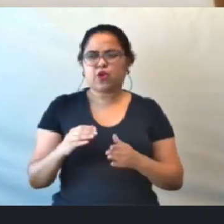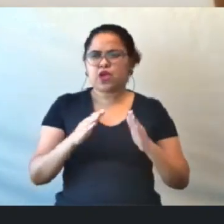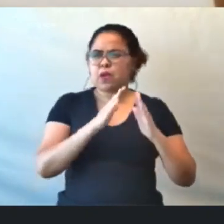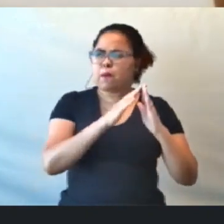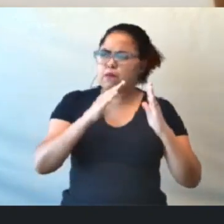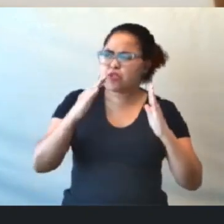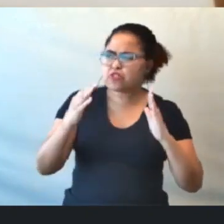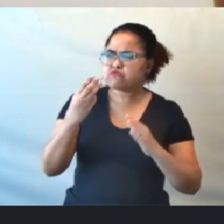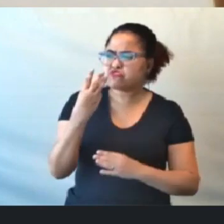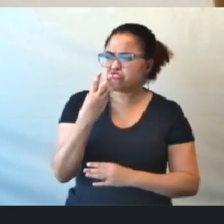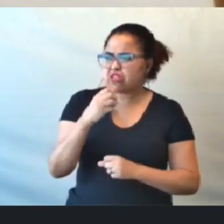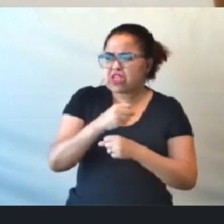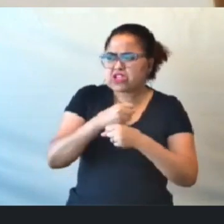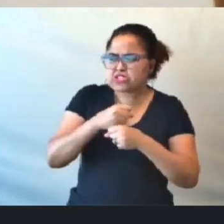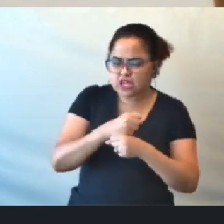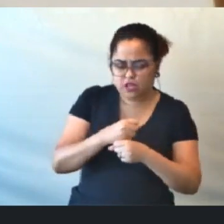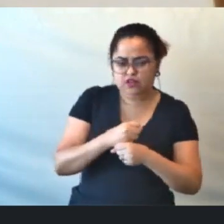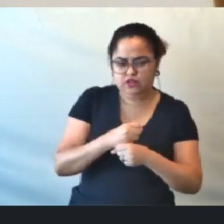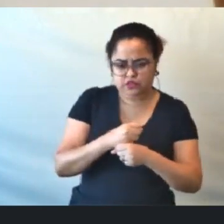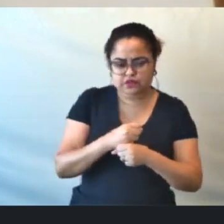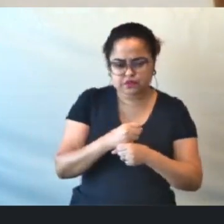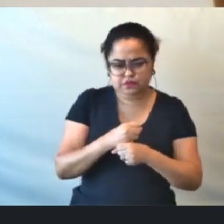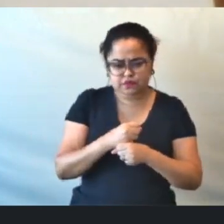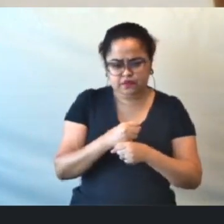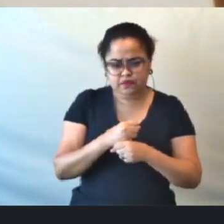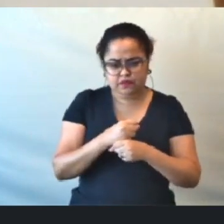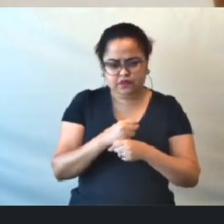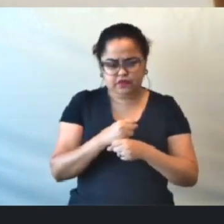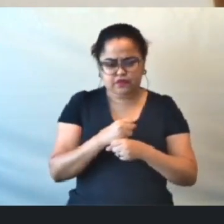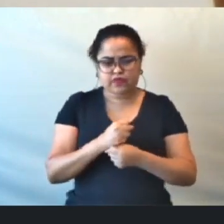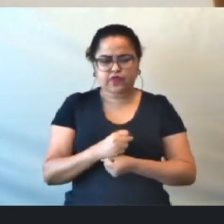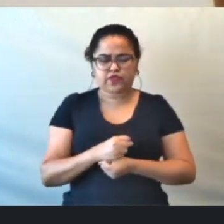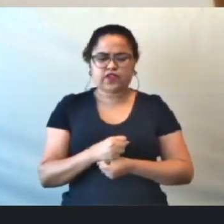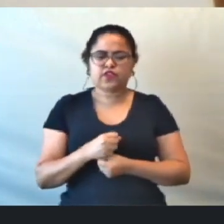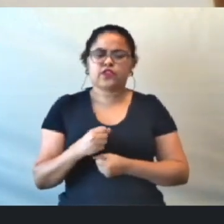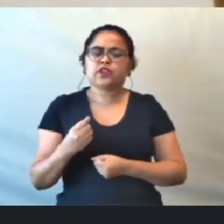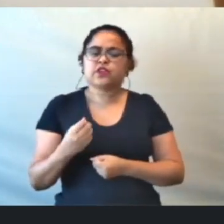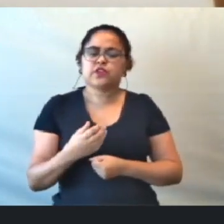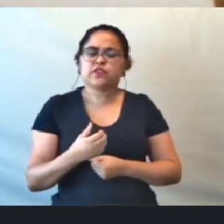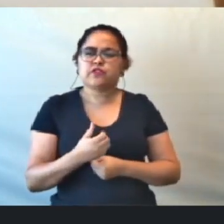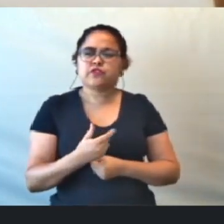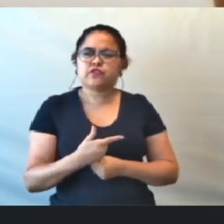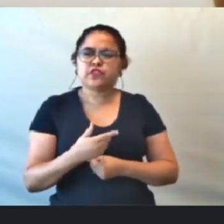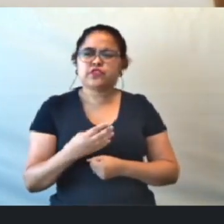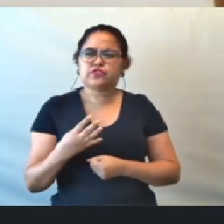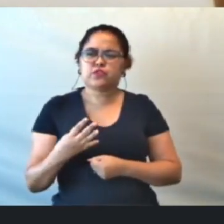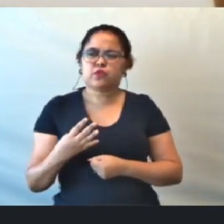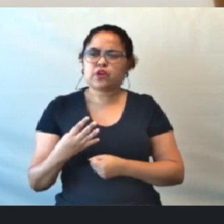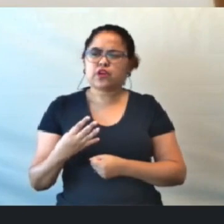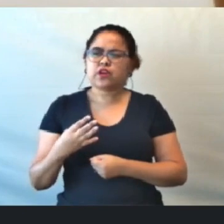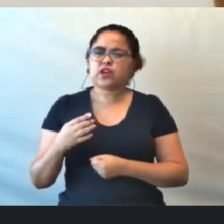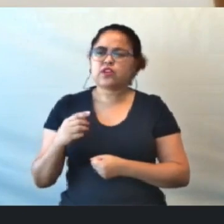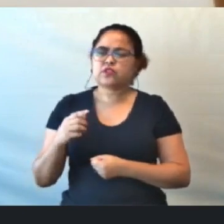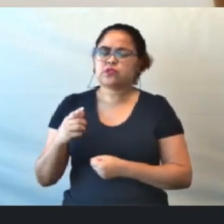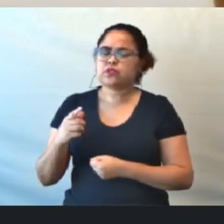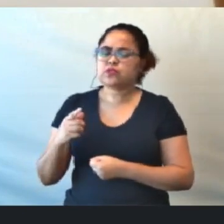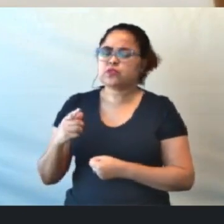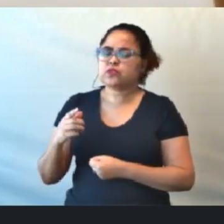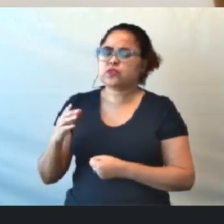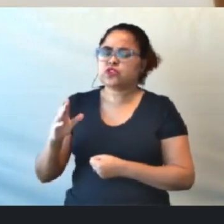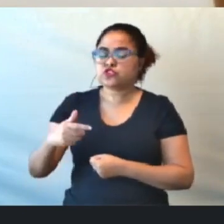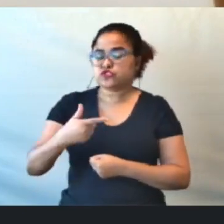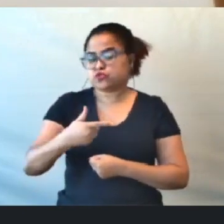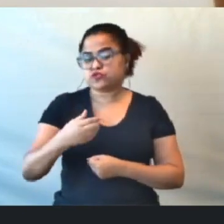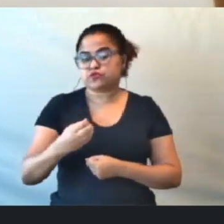dele foi de 24 de 11 de 2018 a 22 de 11 de 2021. Ele teve um aditivo